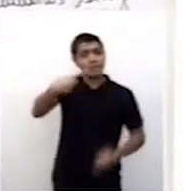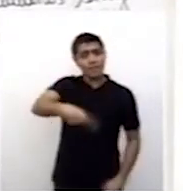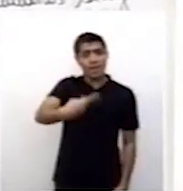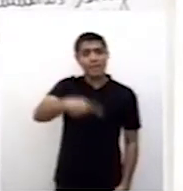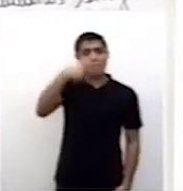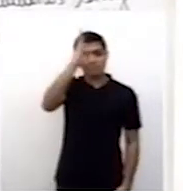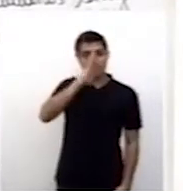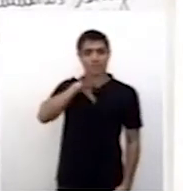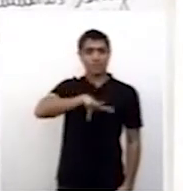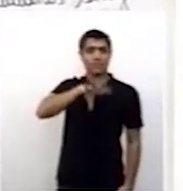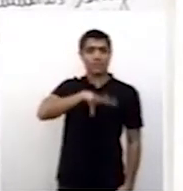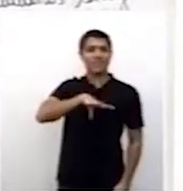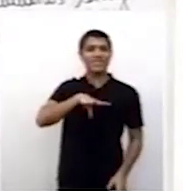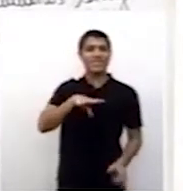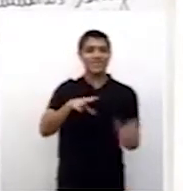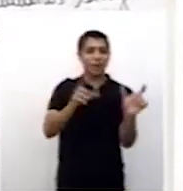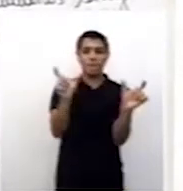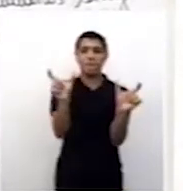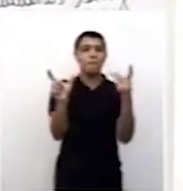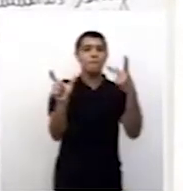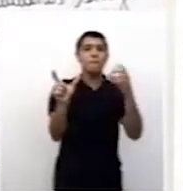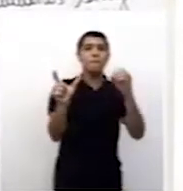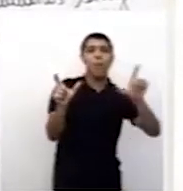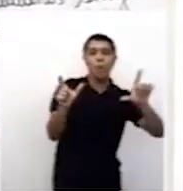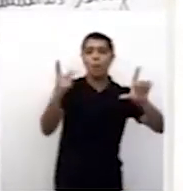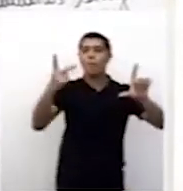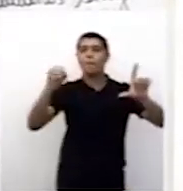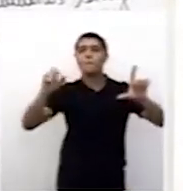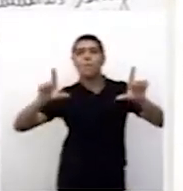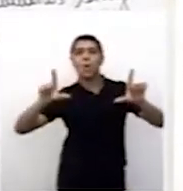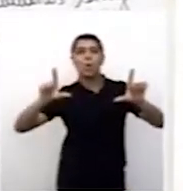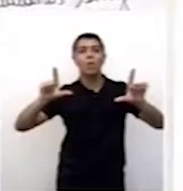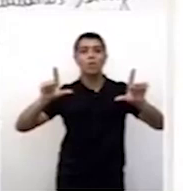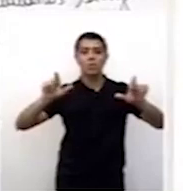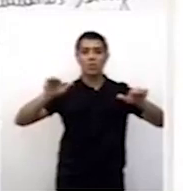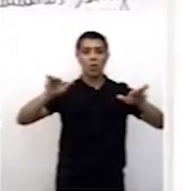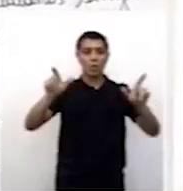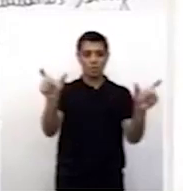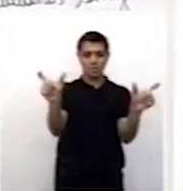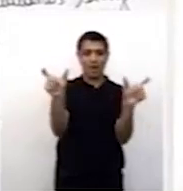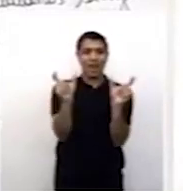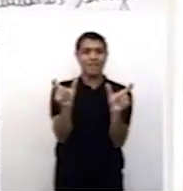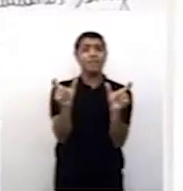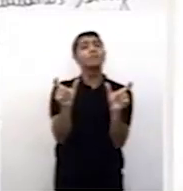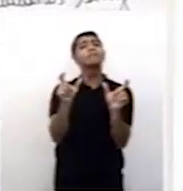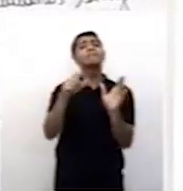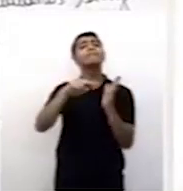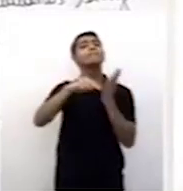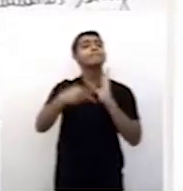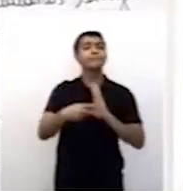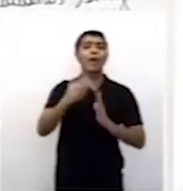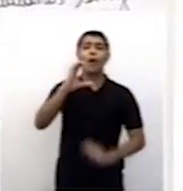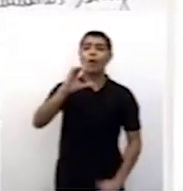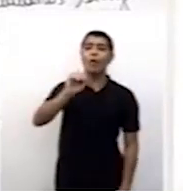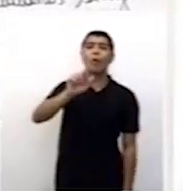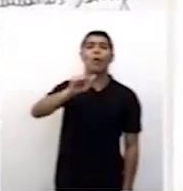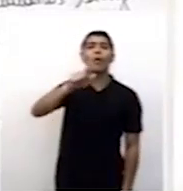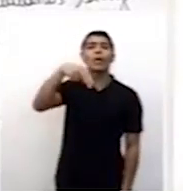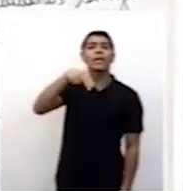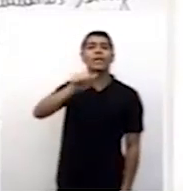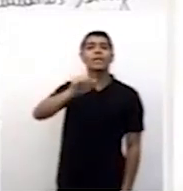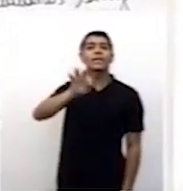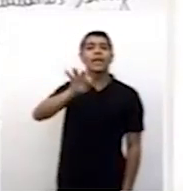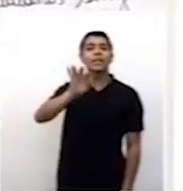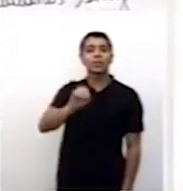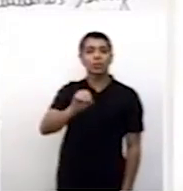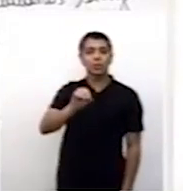são palavras, né, que elas têm a mesma raiz. Então, quando eu vou ler em inglês, o que eu tenho que fazer? Eu tenho